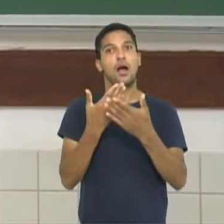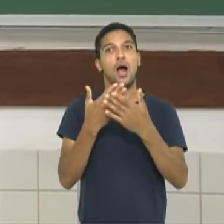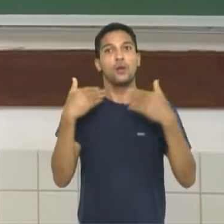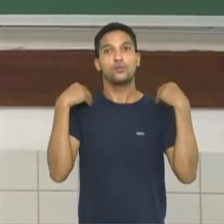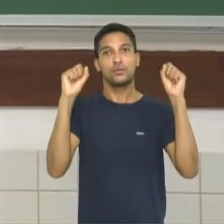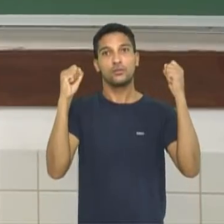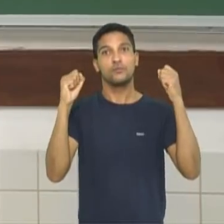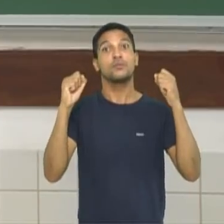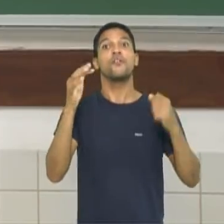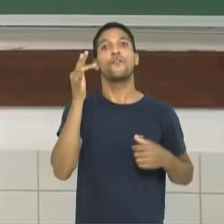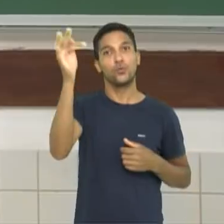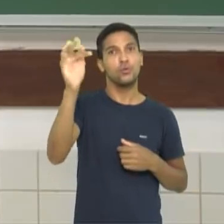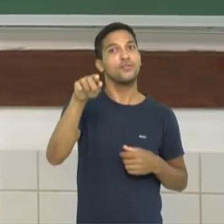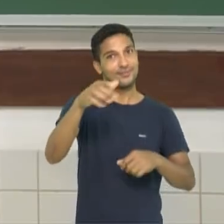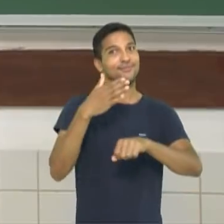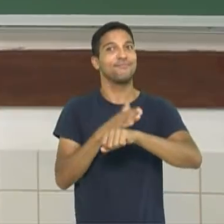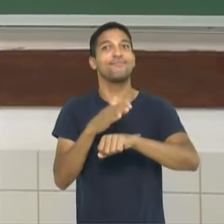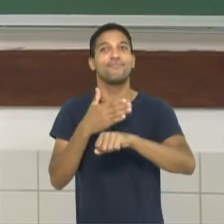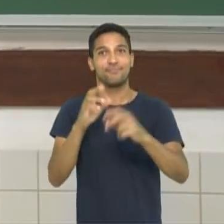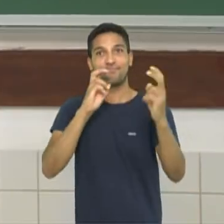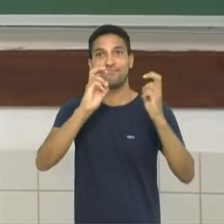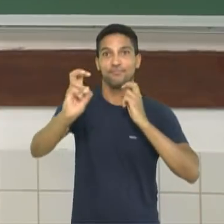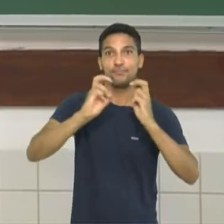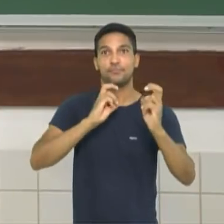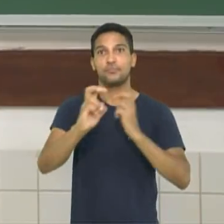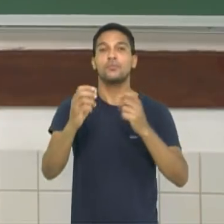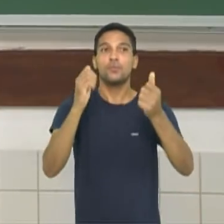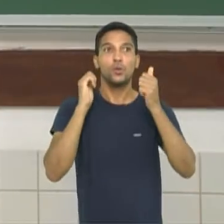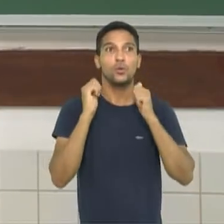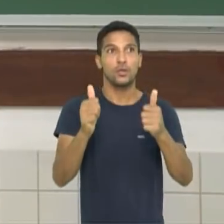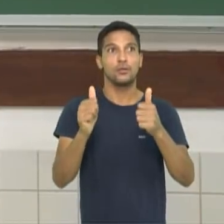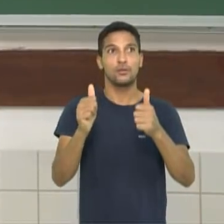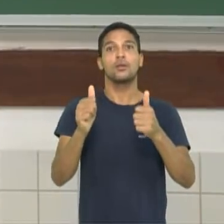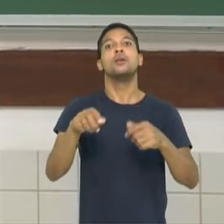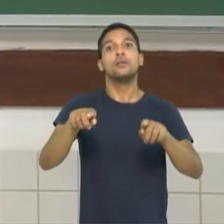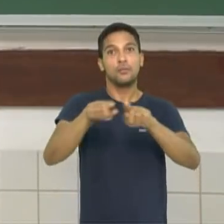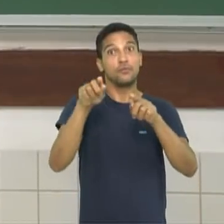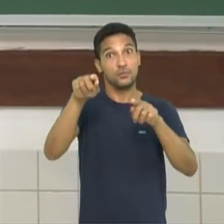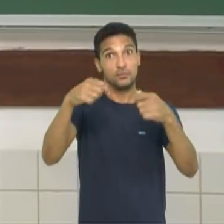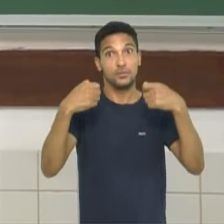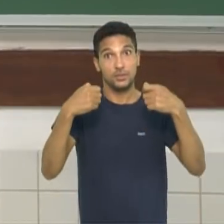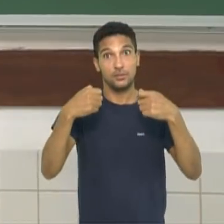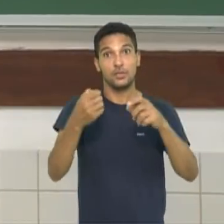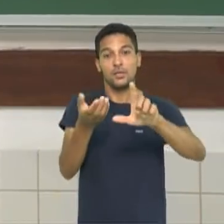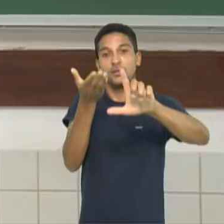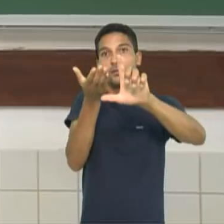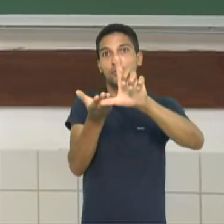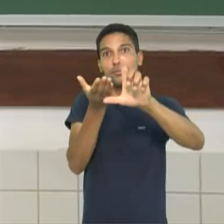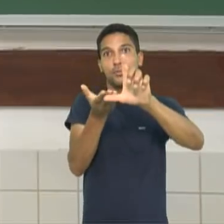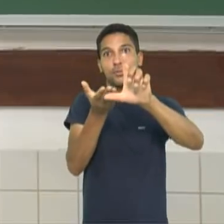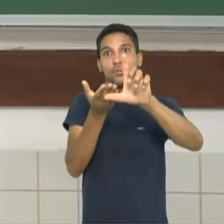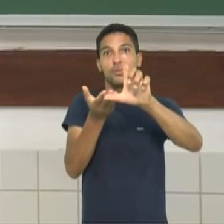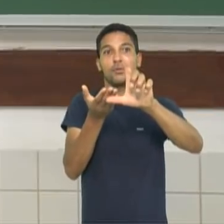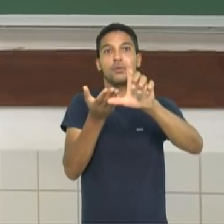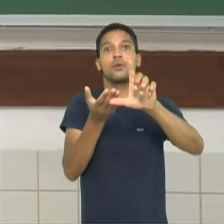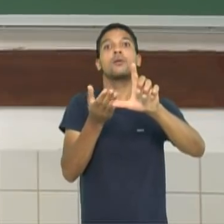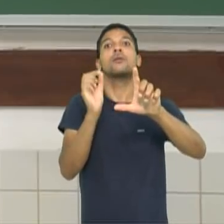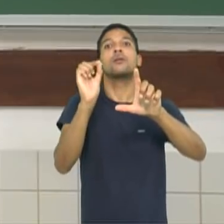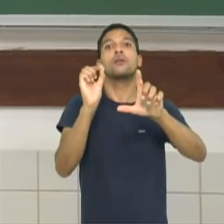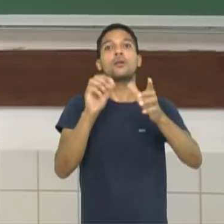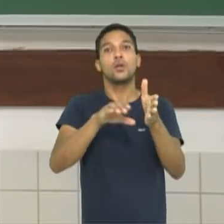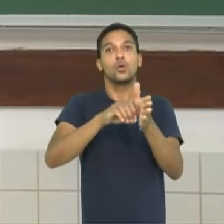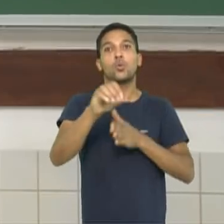aqui como informação para enriquecer a nossa aula, para que vocês deem uma procurada aí e conheçam um